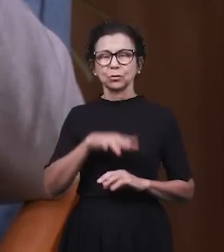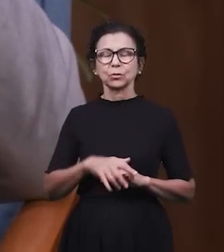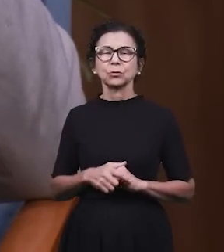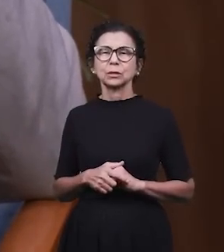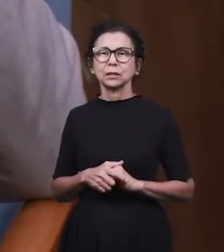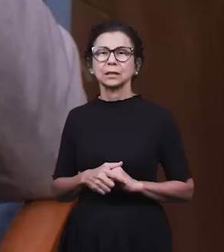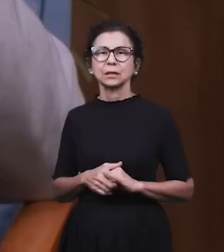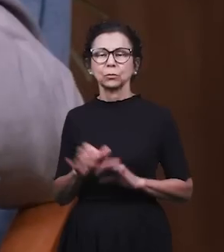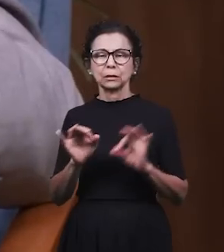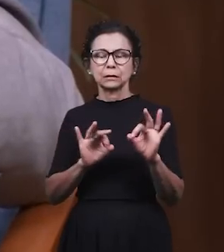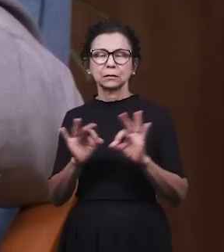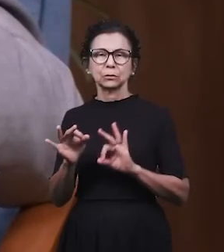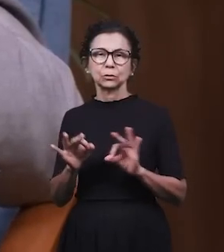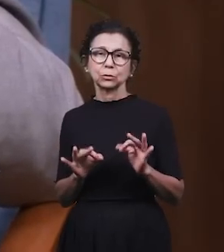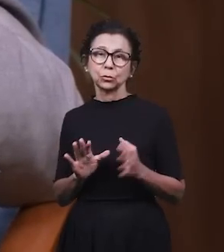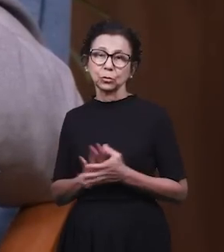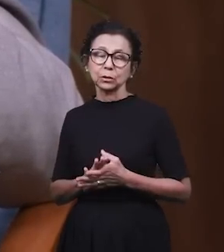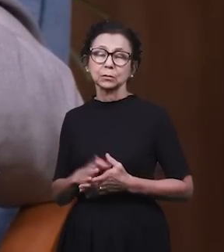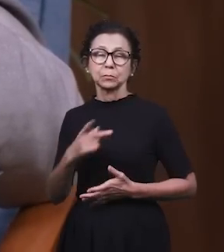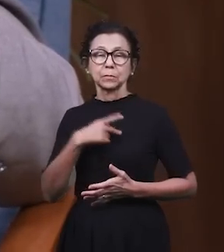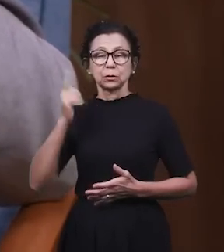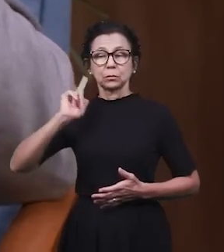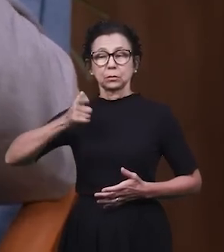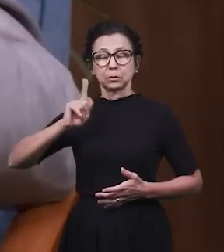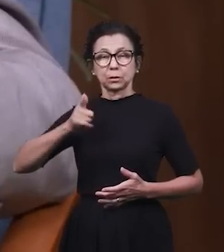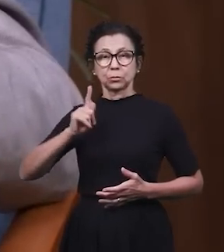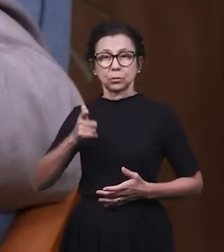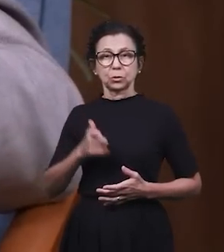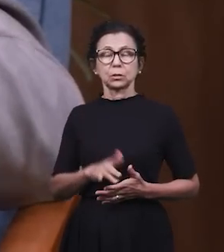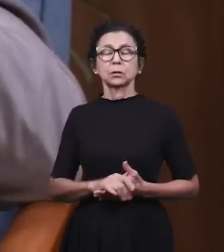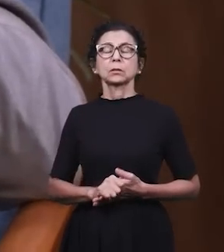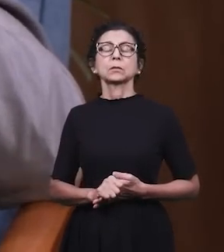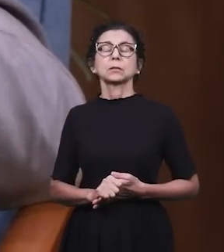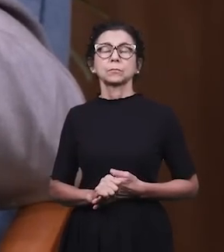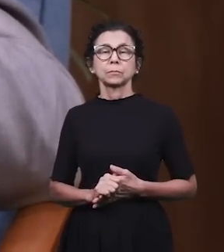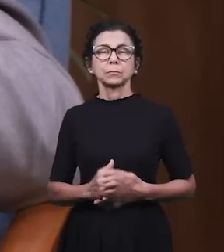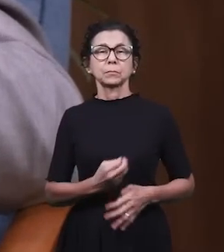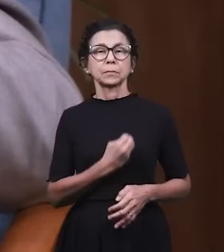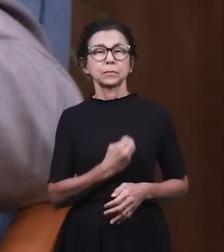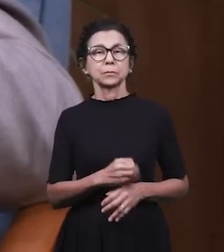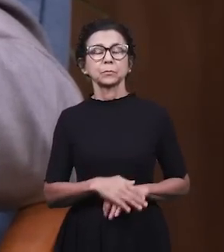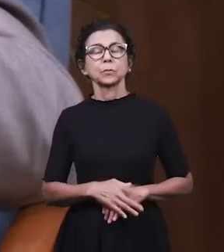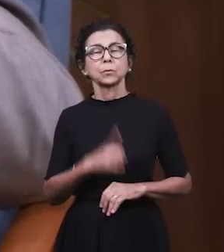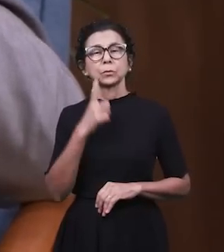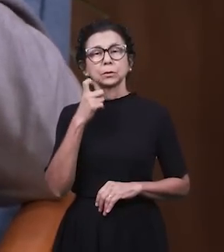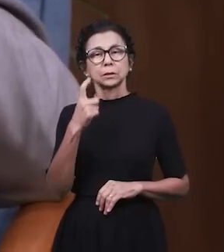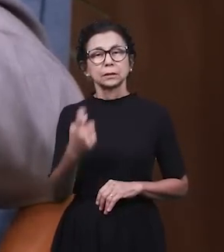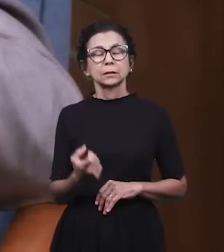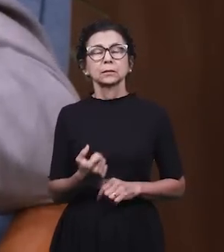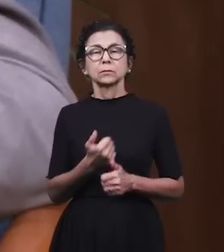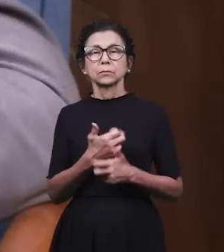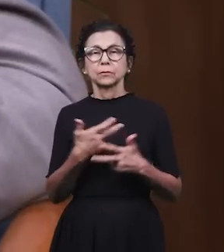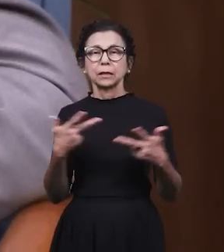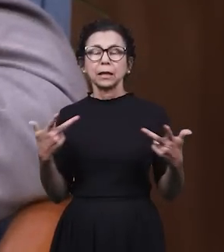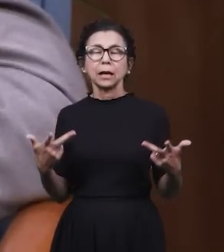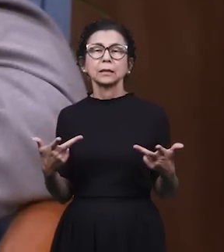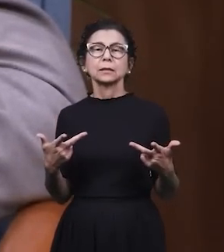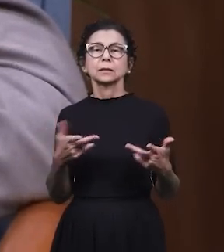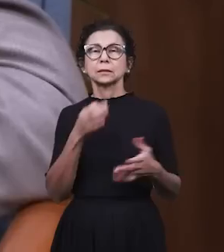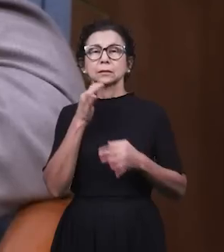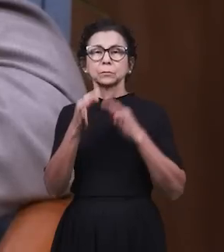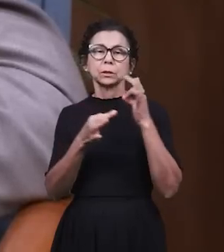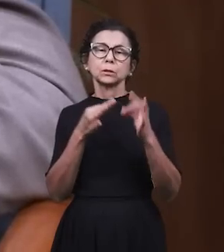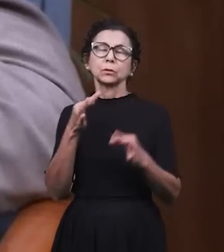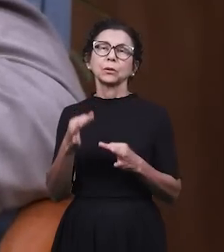Souza, com a presença do pastor Gedeu Tigueiros, né, que fez várias observações interessantíssimas, e também com a presença do pastor